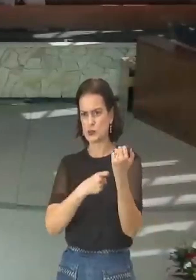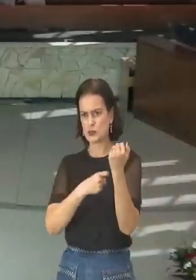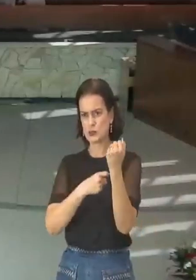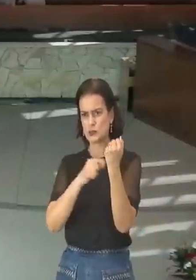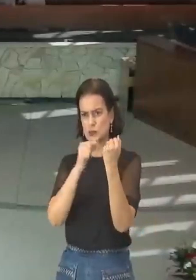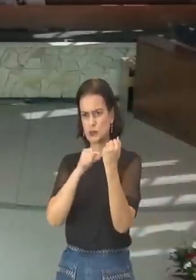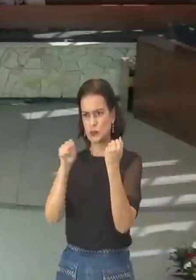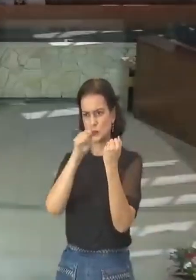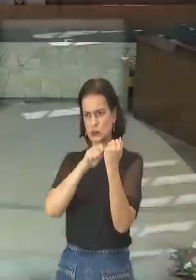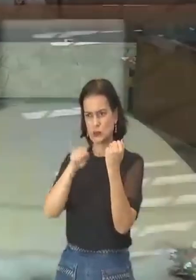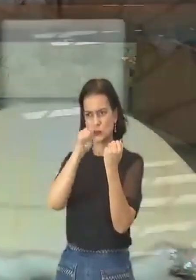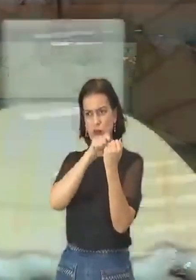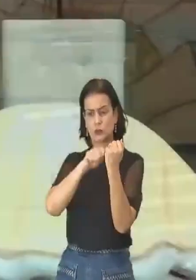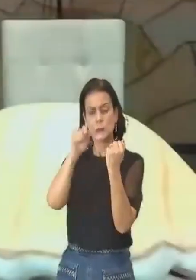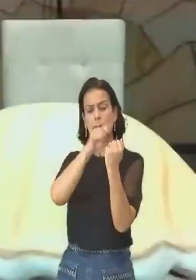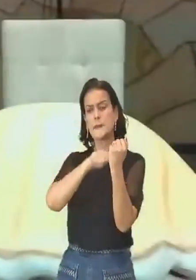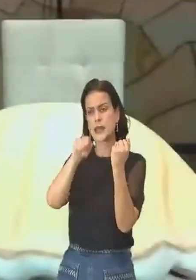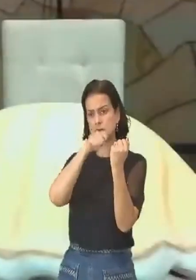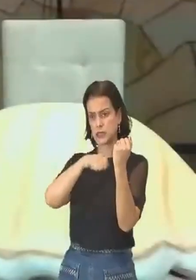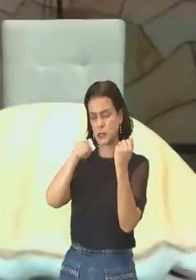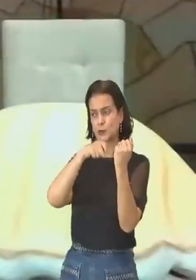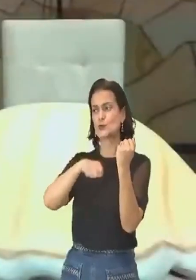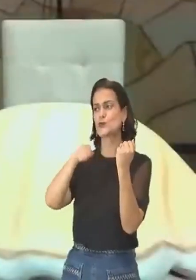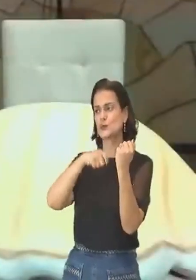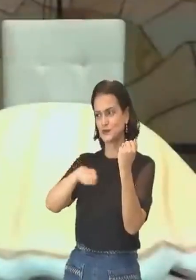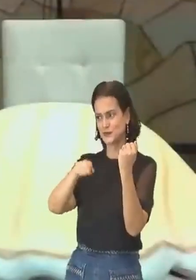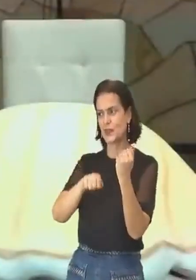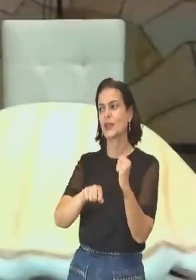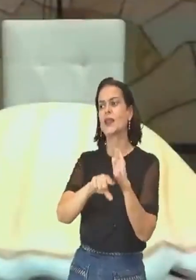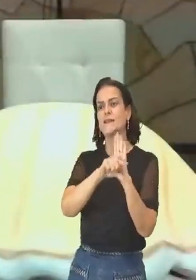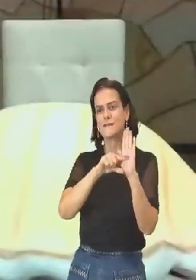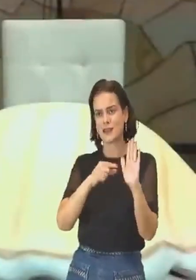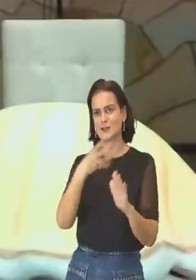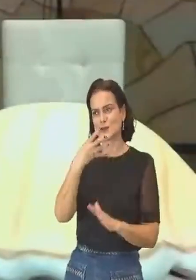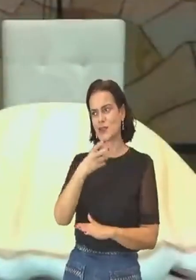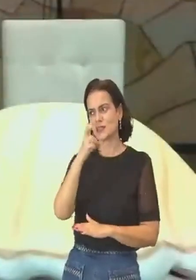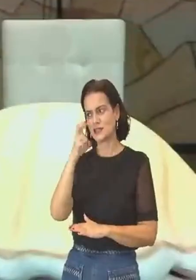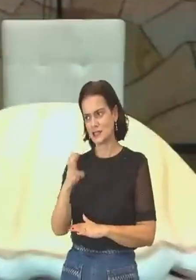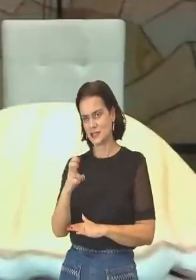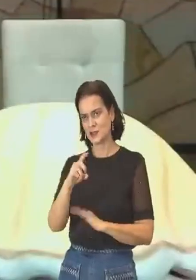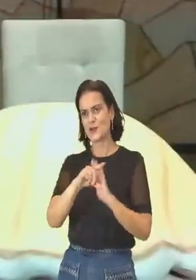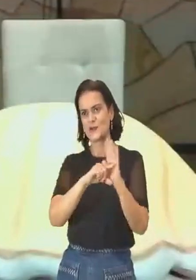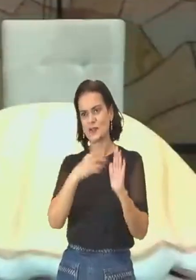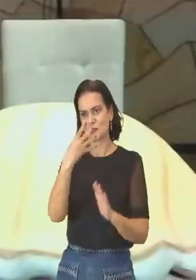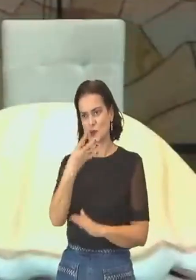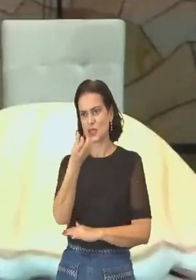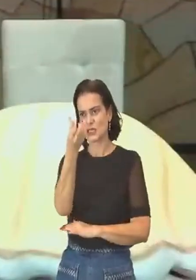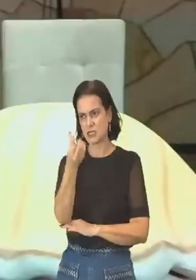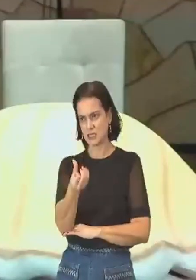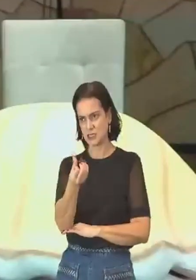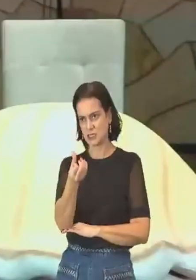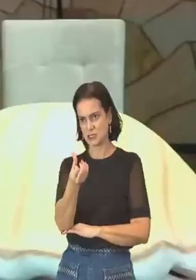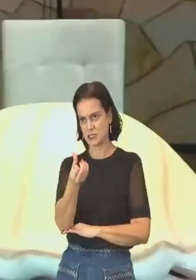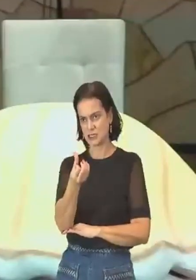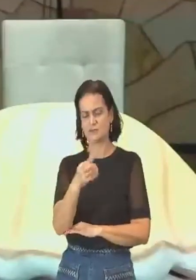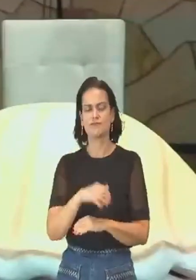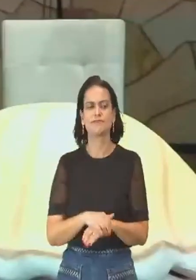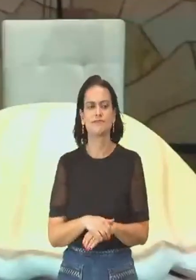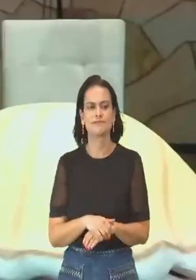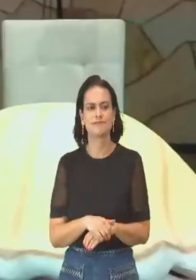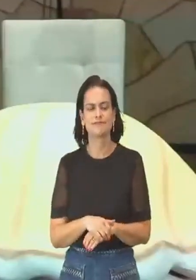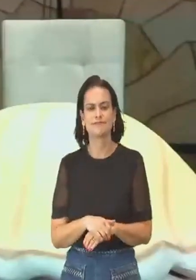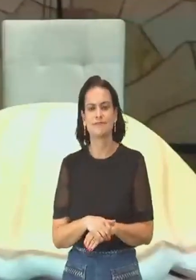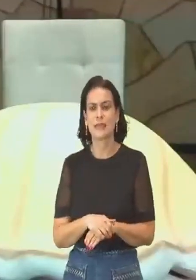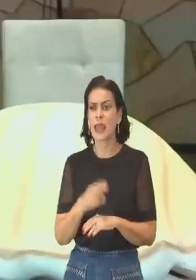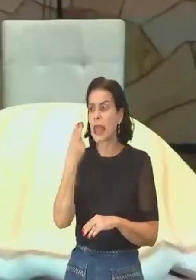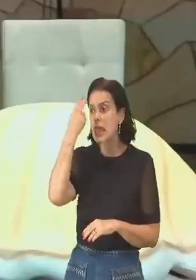Verso 45 e 46, a parábola da pérola.